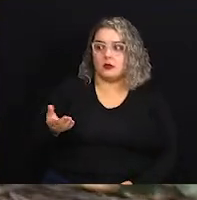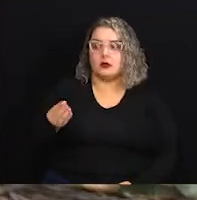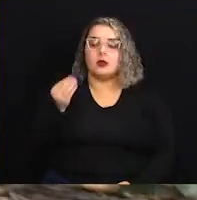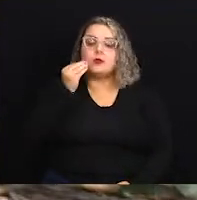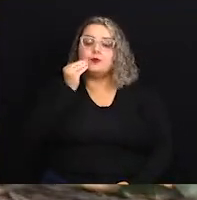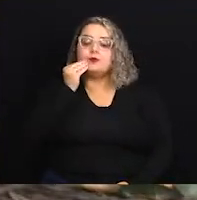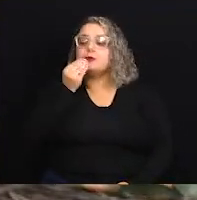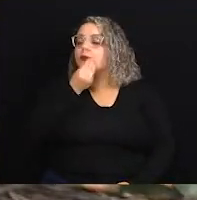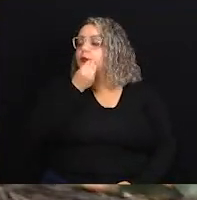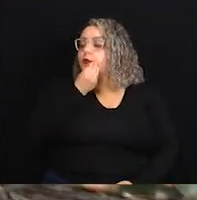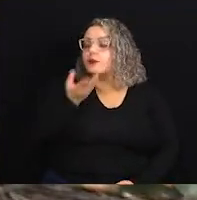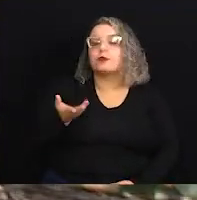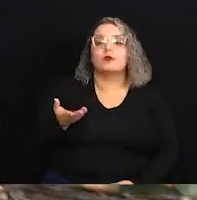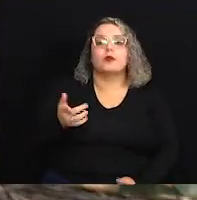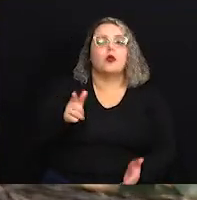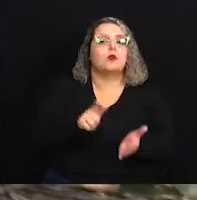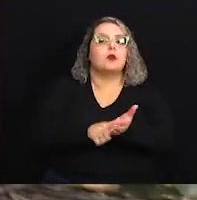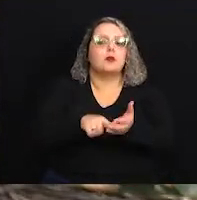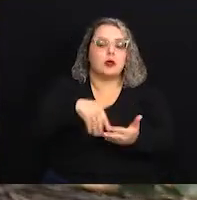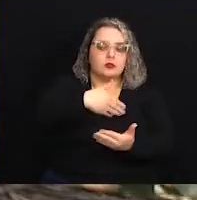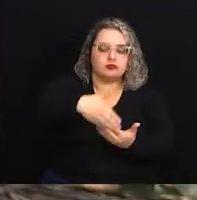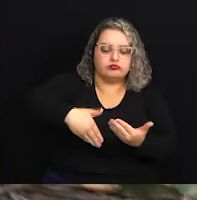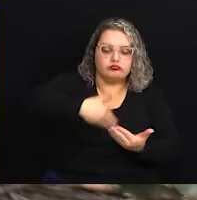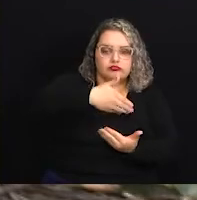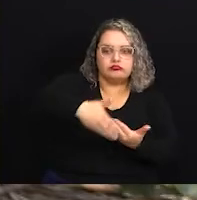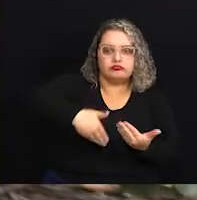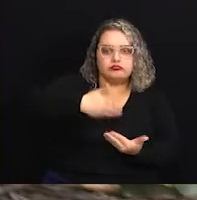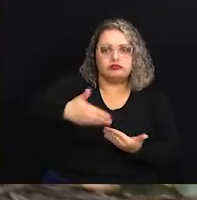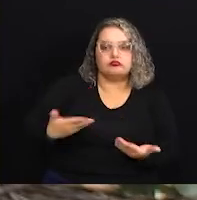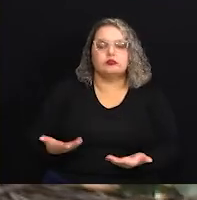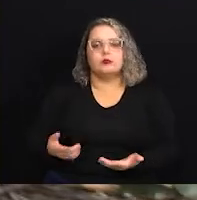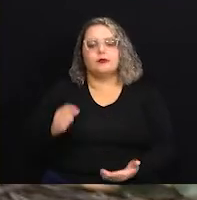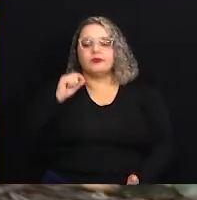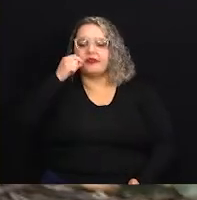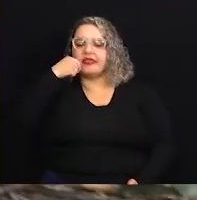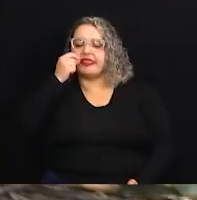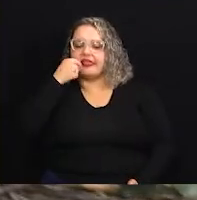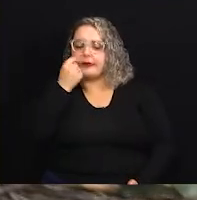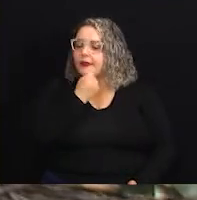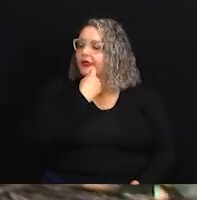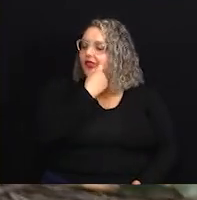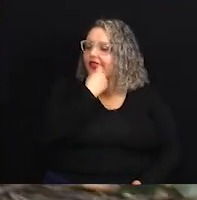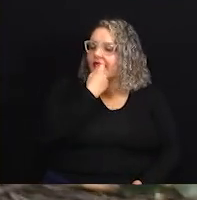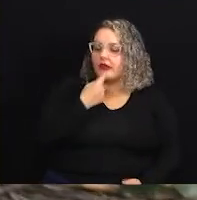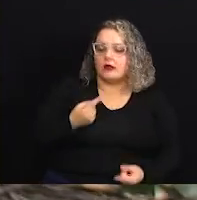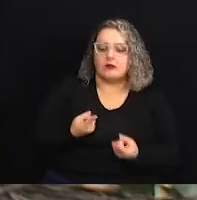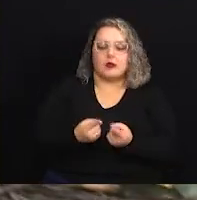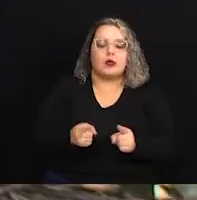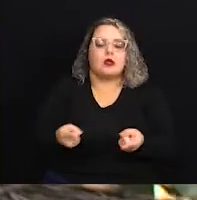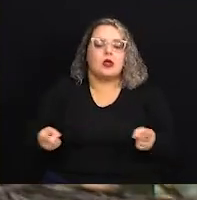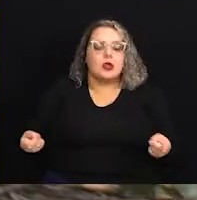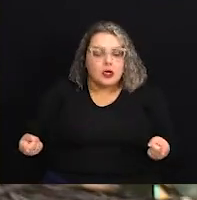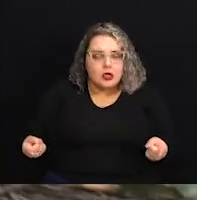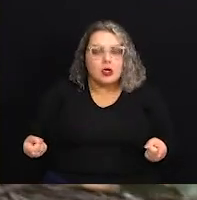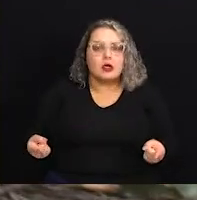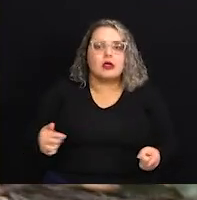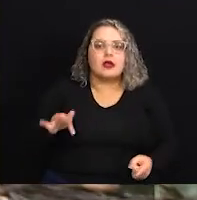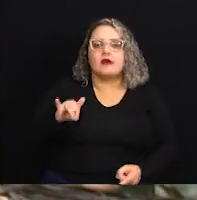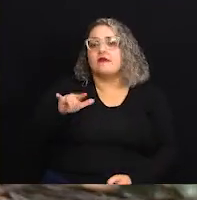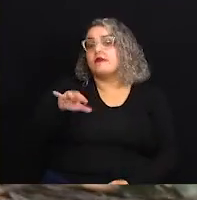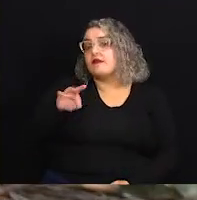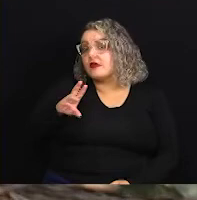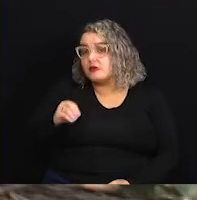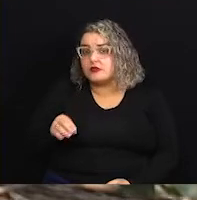um guardanapo de boca, um papel toalha, palito de dente, palito de churrasco, filtro